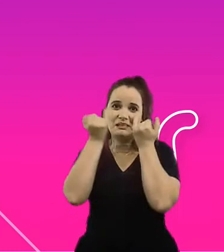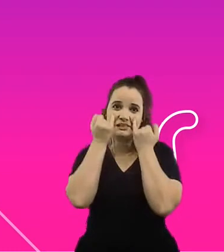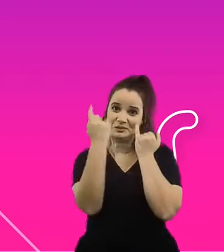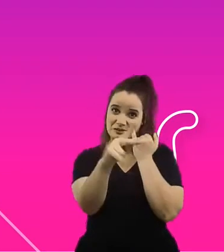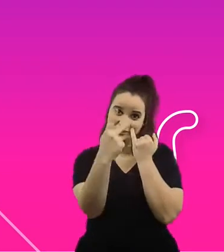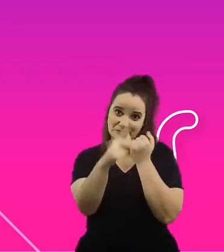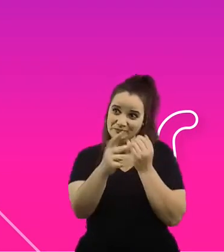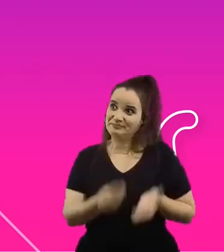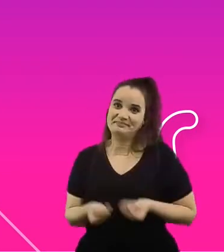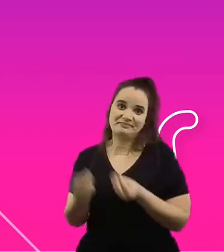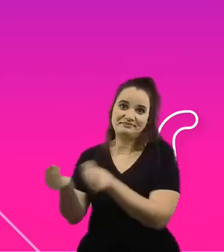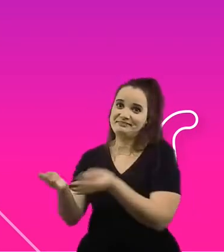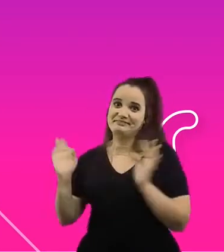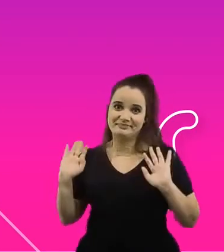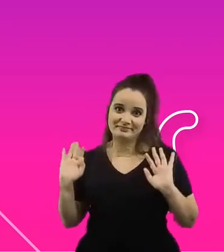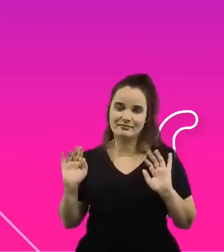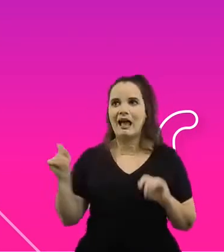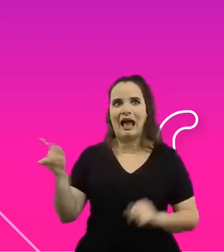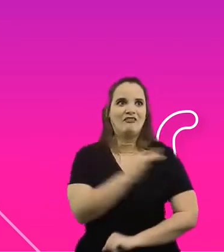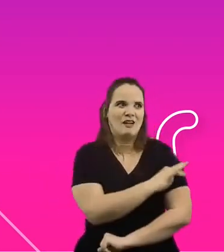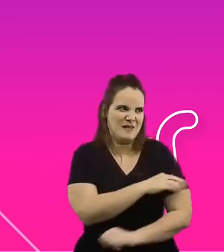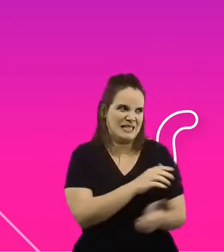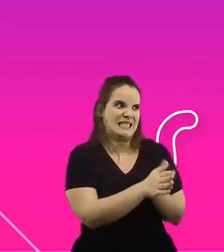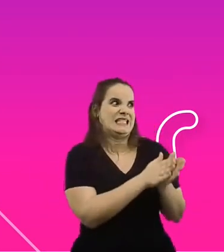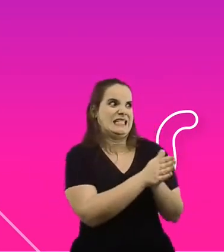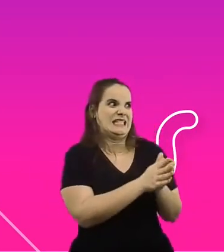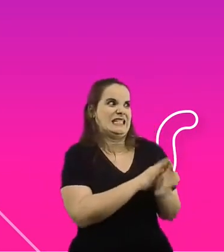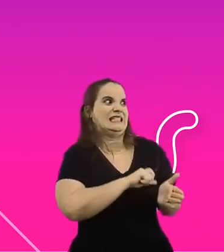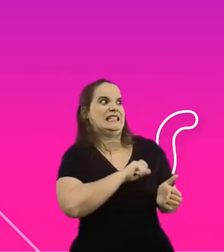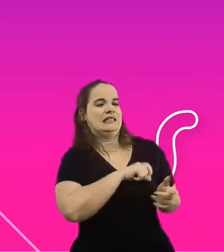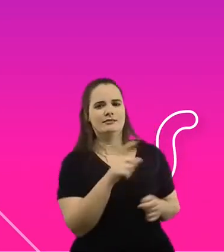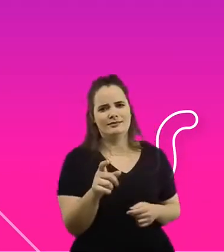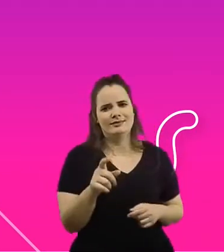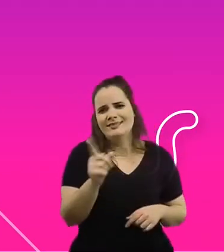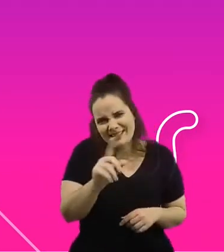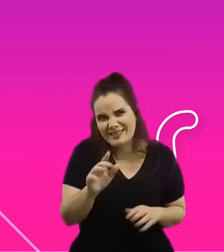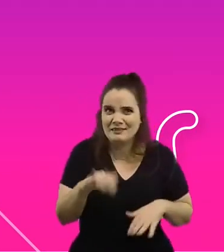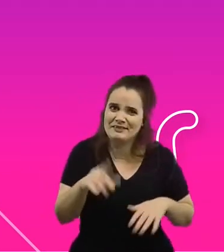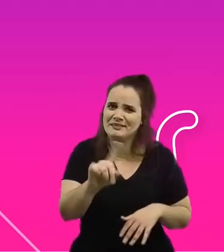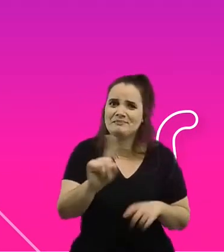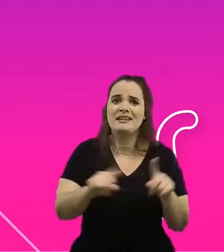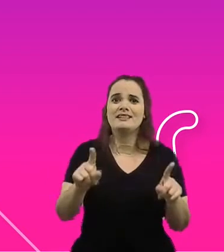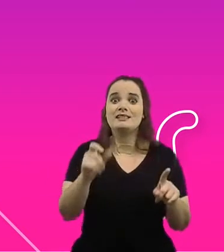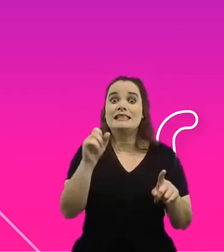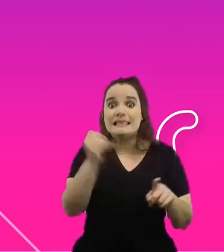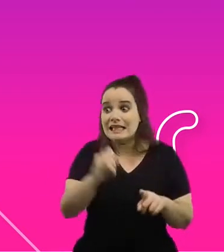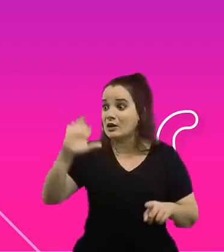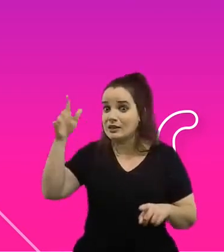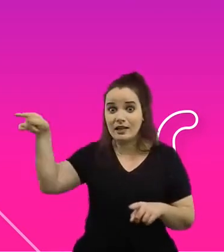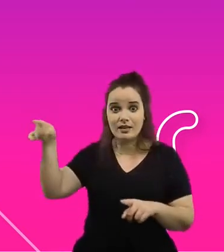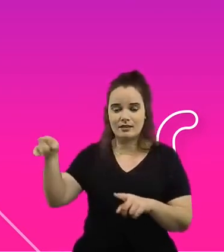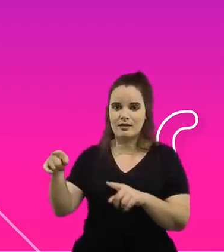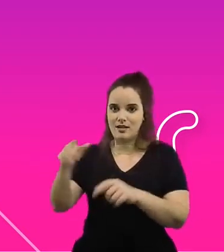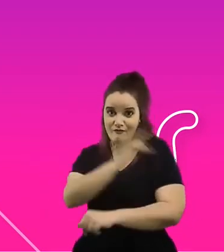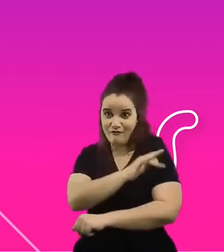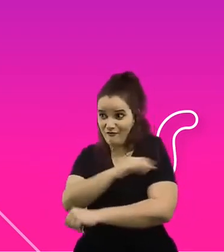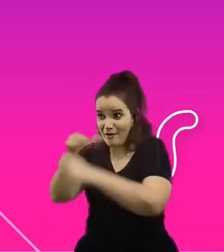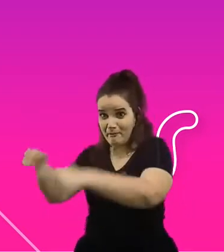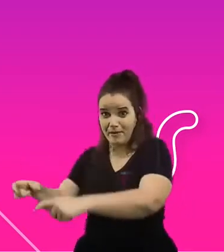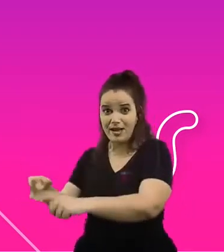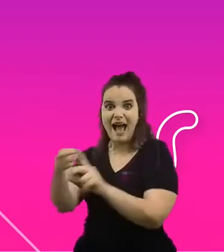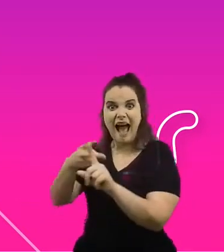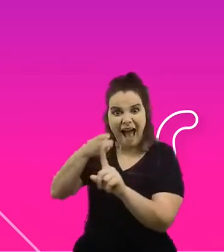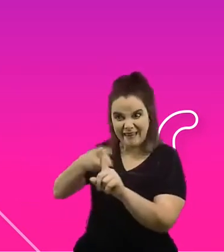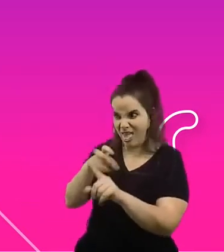necessariamente essa farmácia vai fazer alguma coisa de errado, mas e se essa farmácia for hackeada, né, e esse dado cair nas mãos erradas? Então, a gente tem que